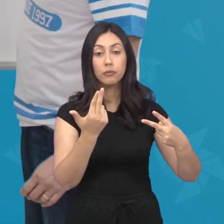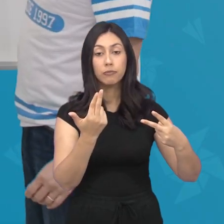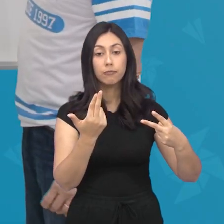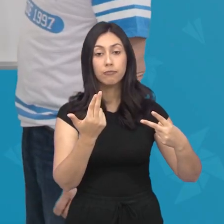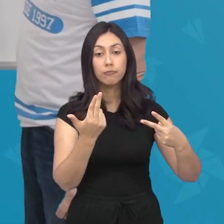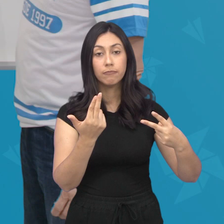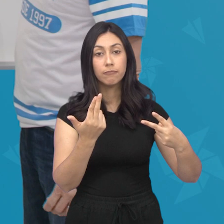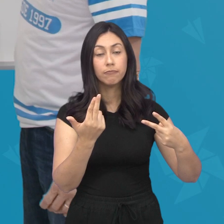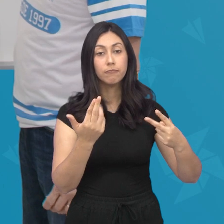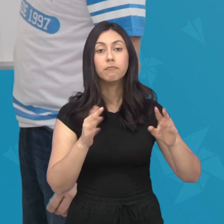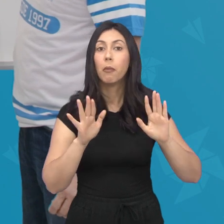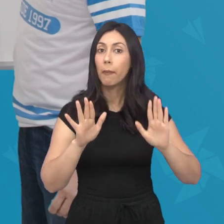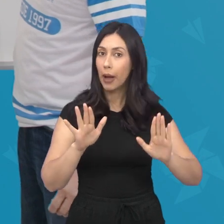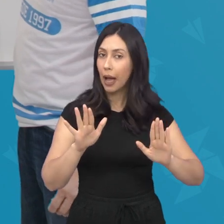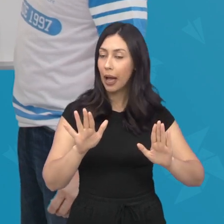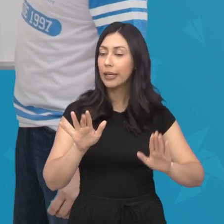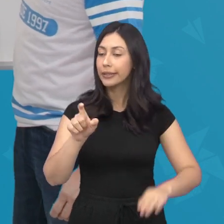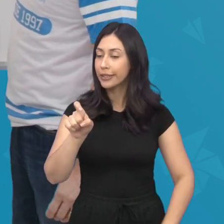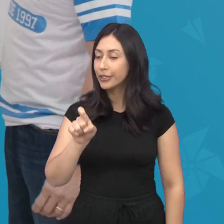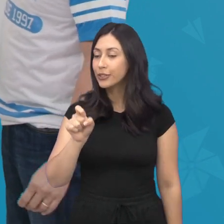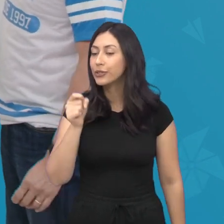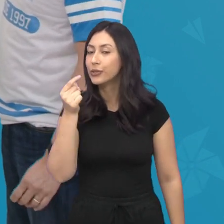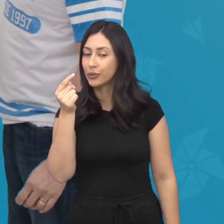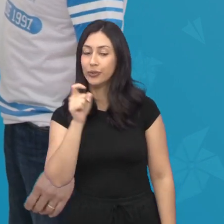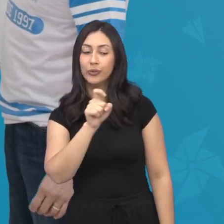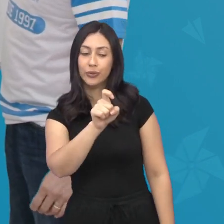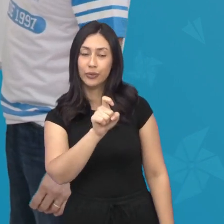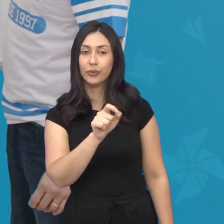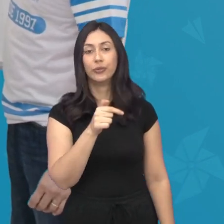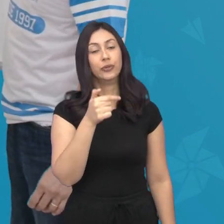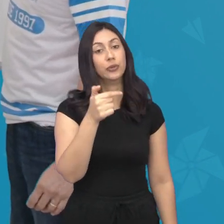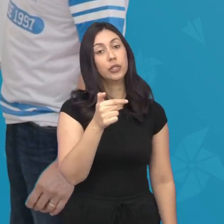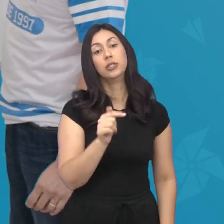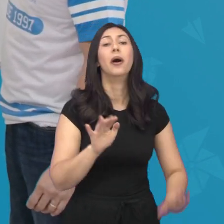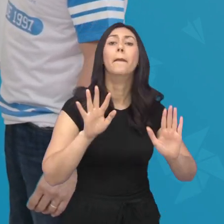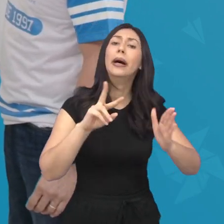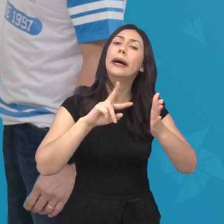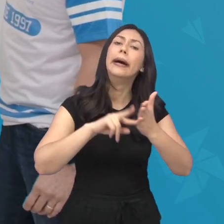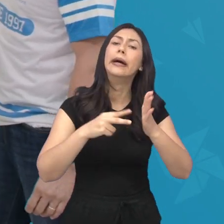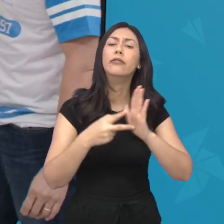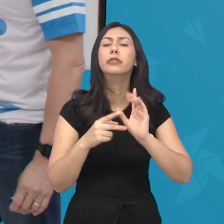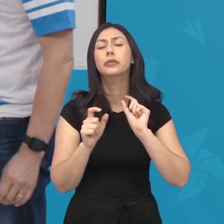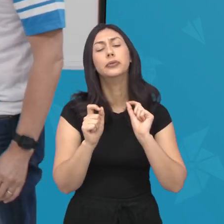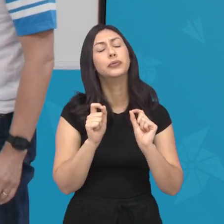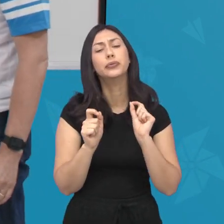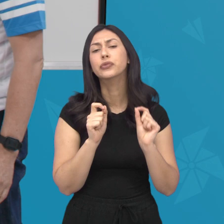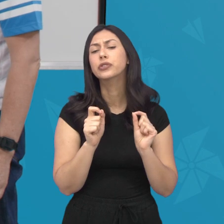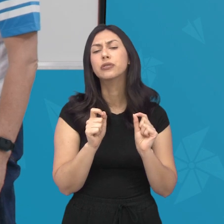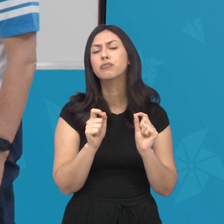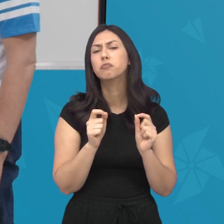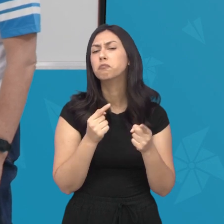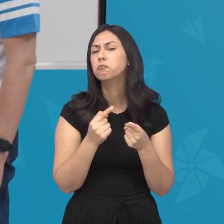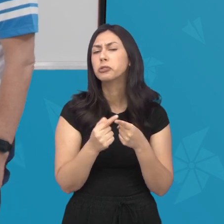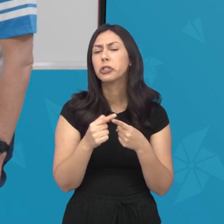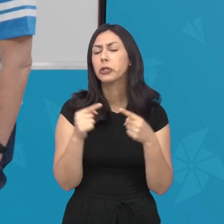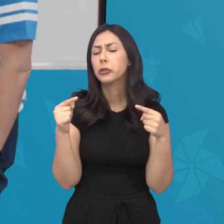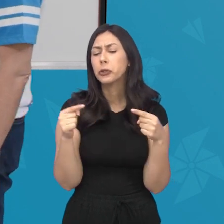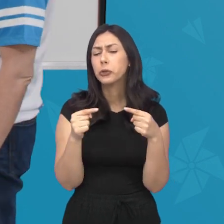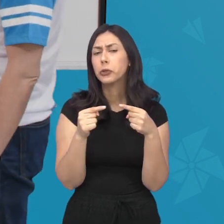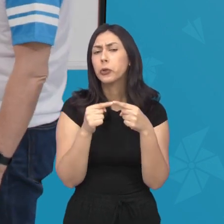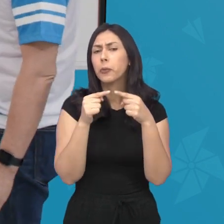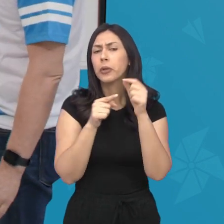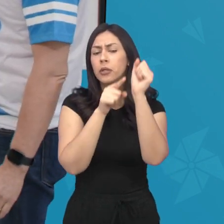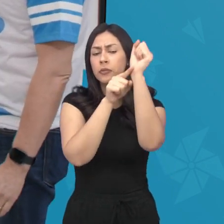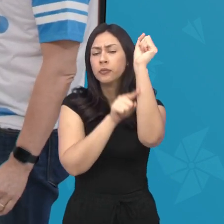Mas são duas raízes. O que então quer dizer isso aqui? qual que é a ligação da função quadrática